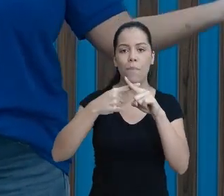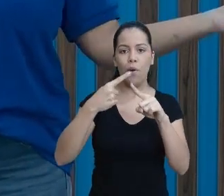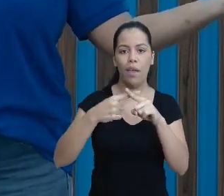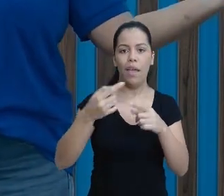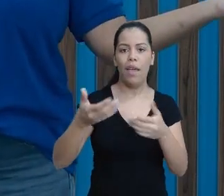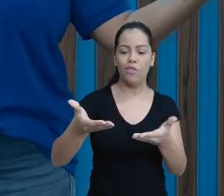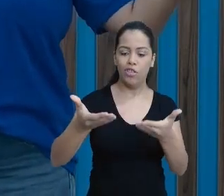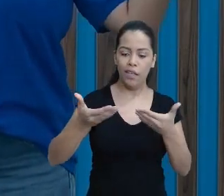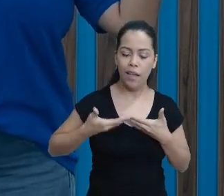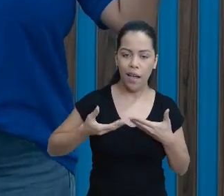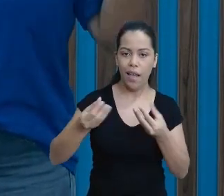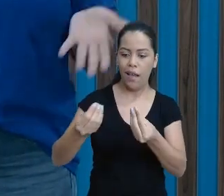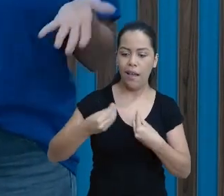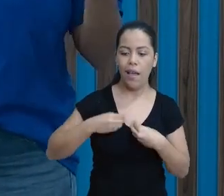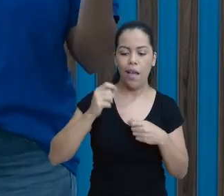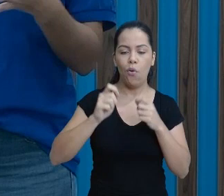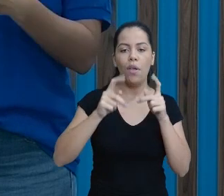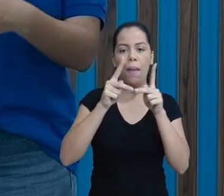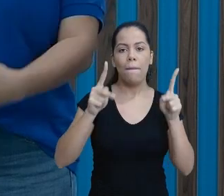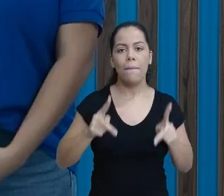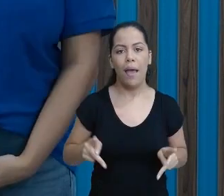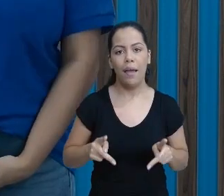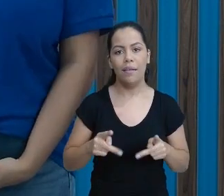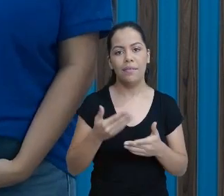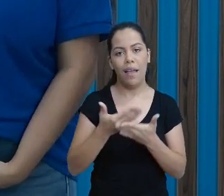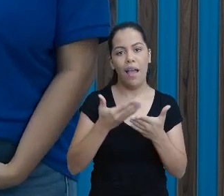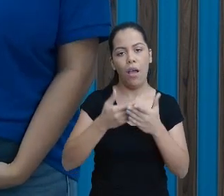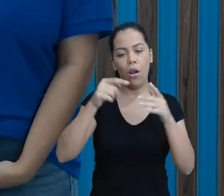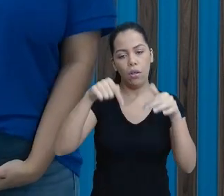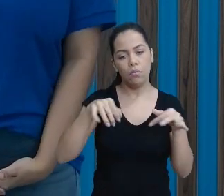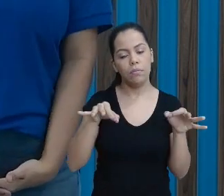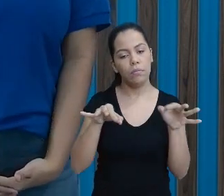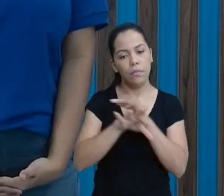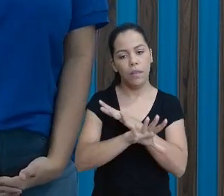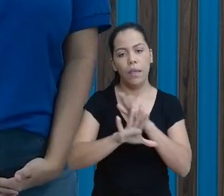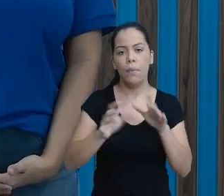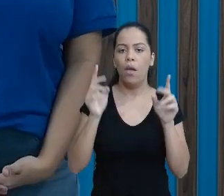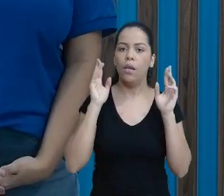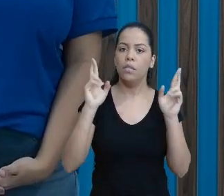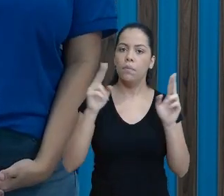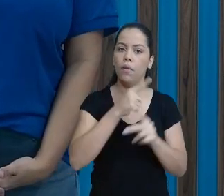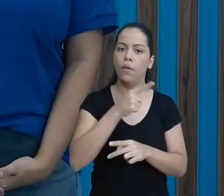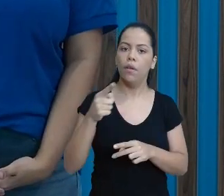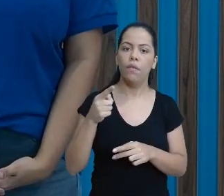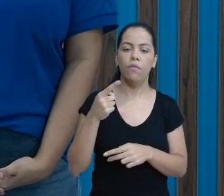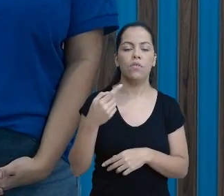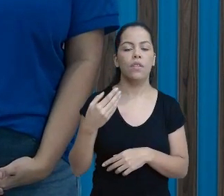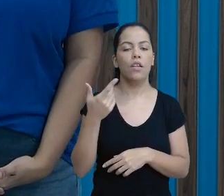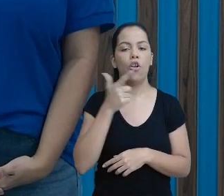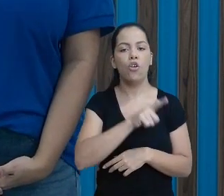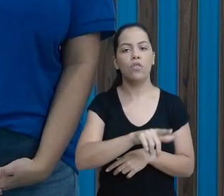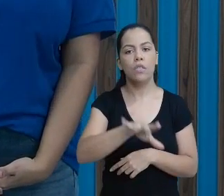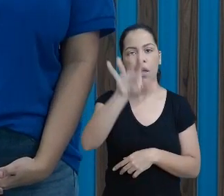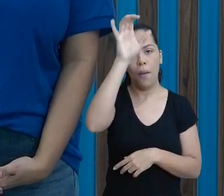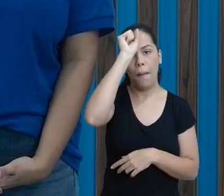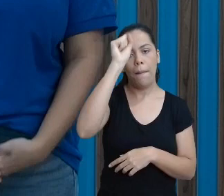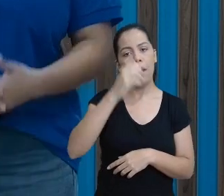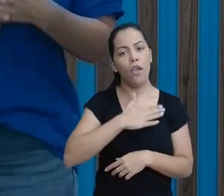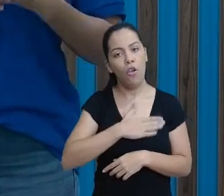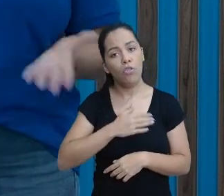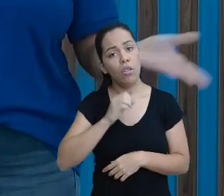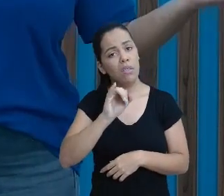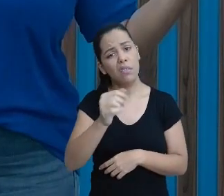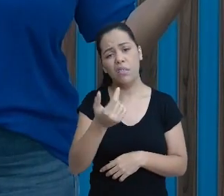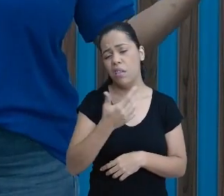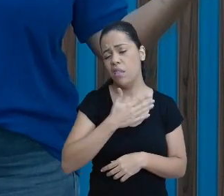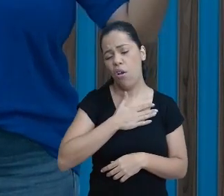Tá certo? A aula de hoje fica por aqui. Eu espero que vocês tenham aprendido, gostado. Se não gostaram,